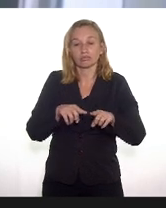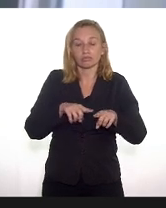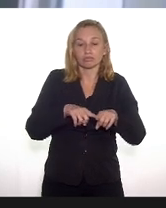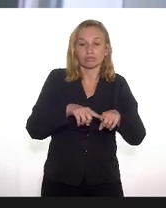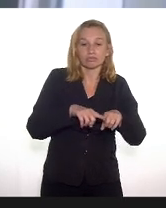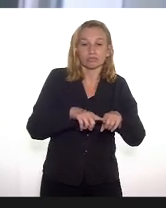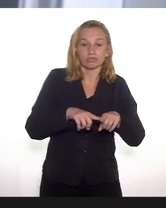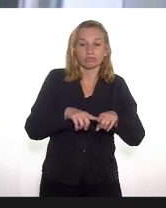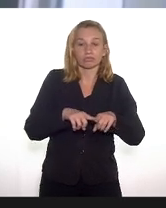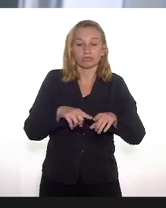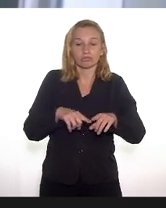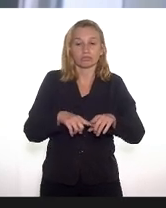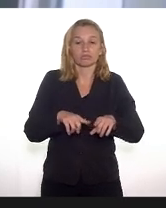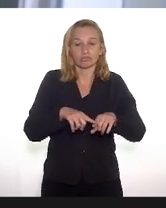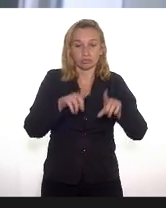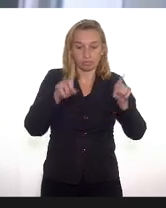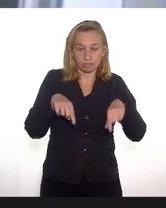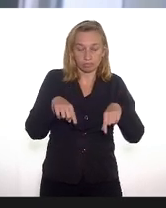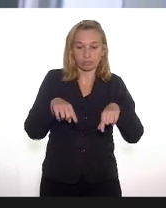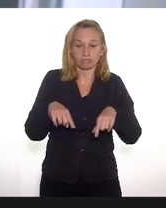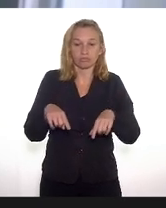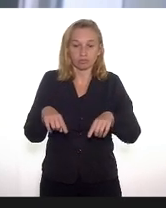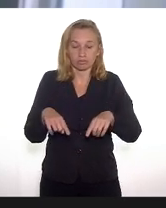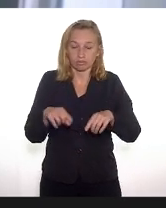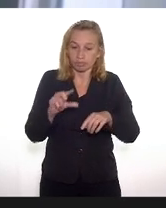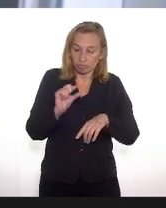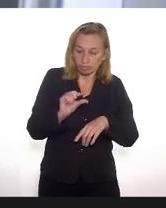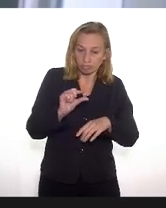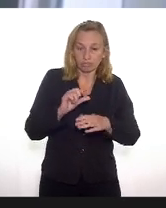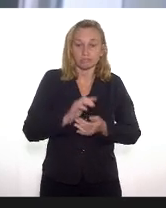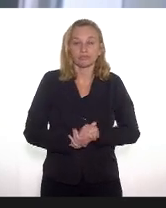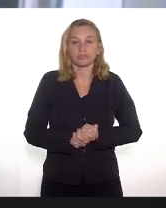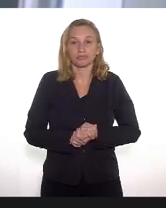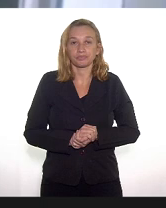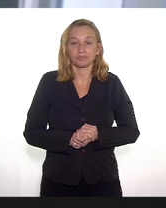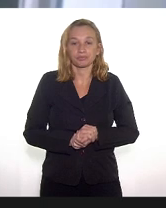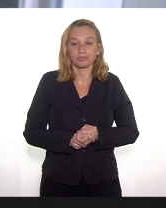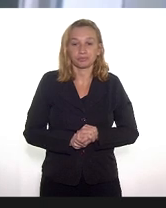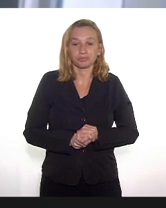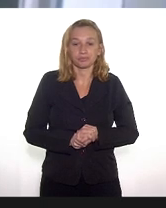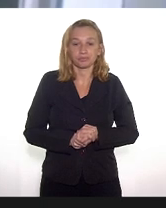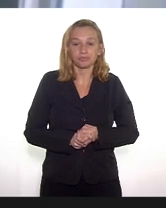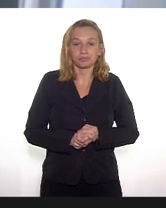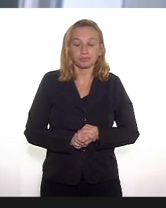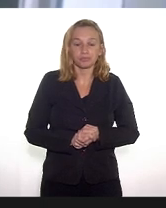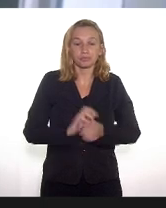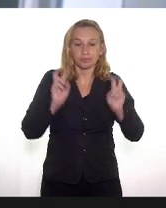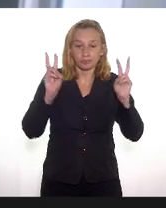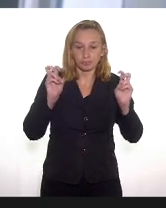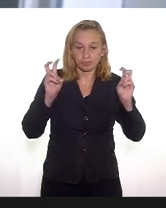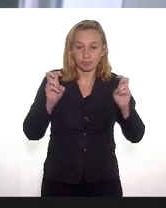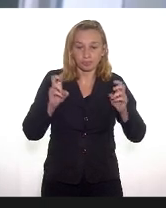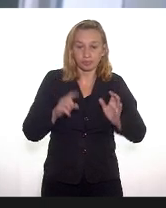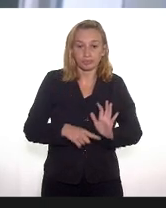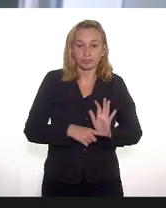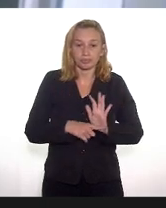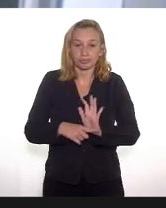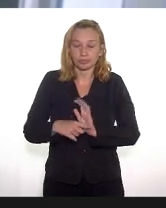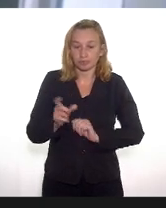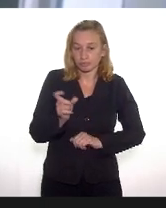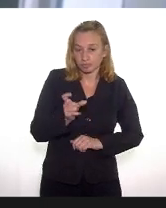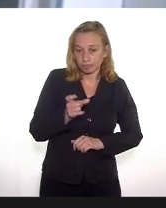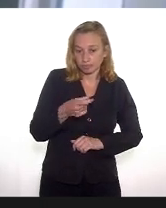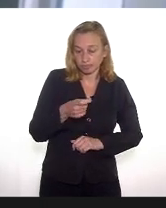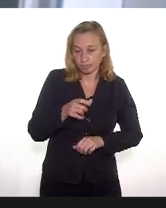de servidores, embora valoroso, muito pequeno do ponto de vista quantitativo, não é? Então, assim, questões como auxílio-transporte,